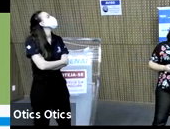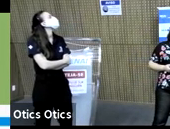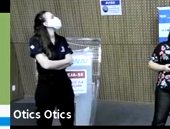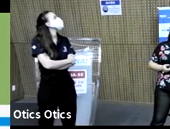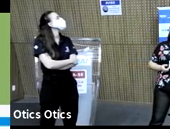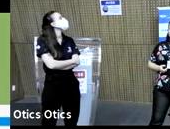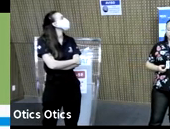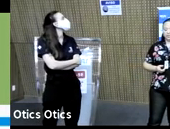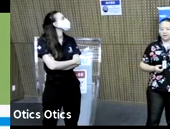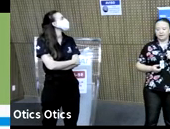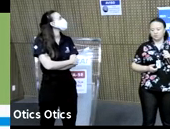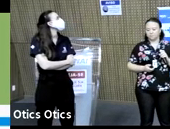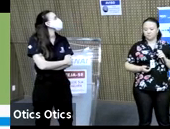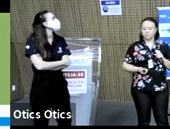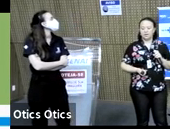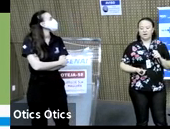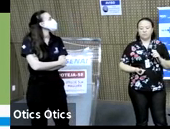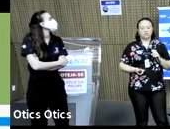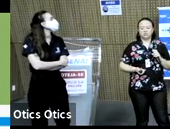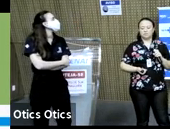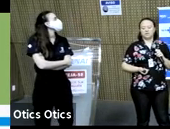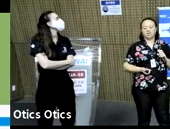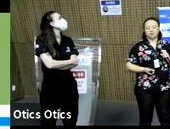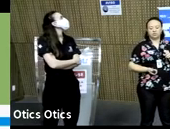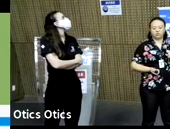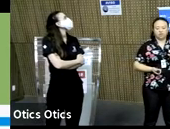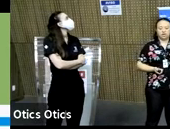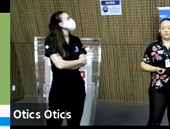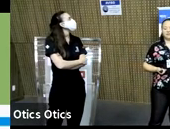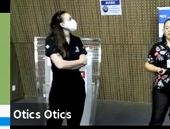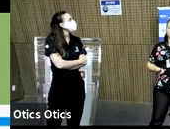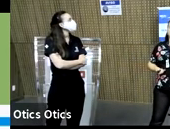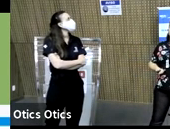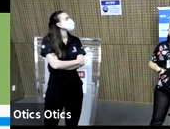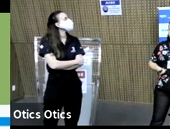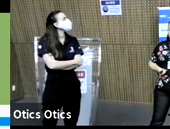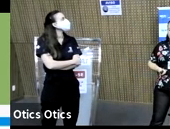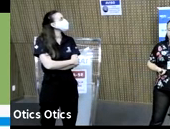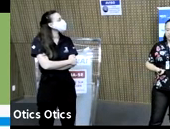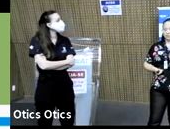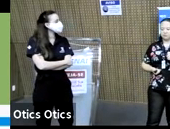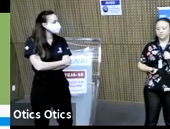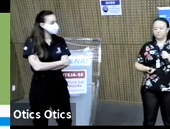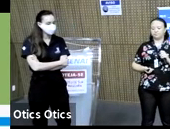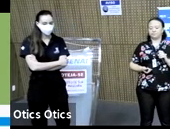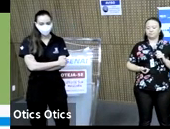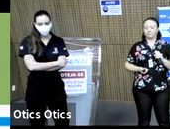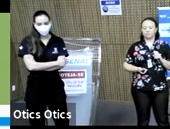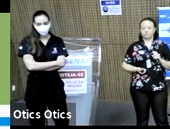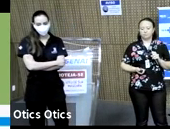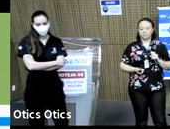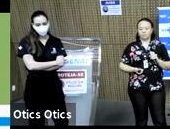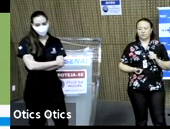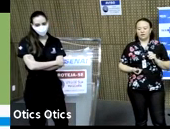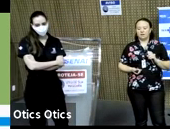casos também 2 reuniões para isso. Nós não temos registros de pesquisas em andamentos, artigos.